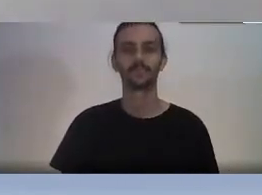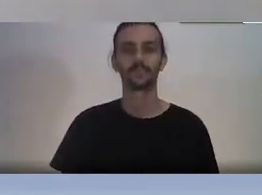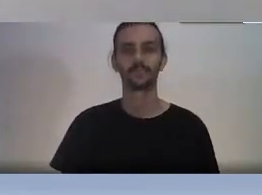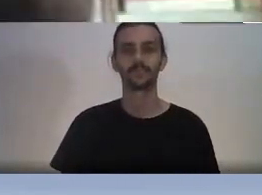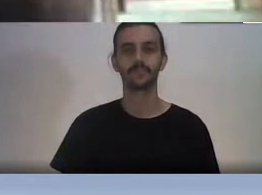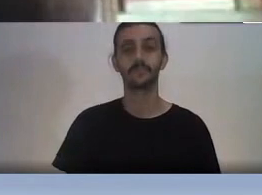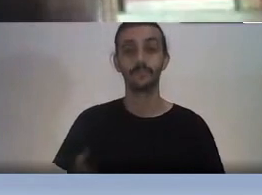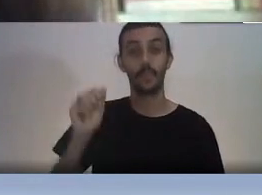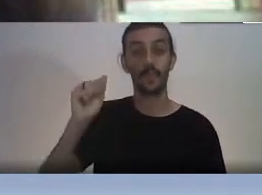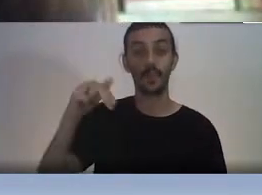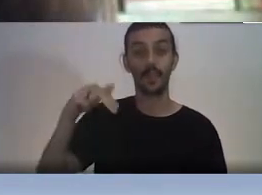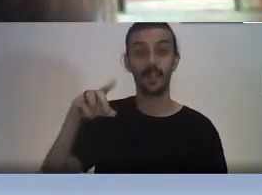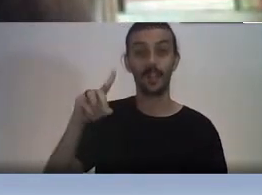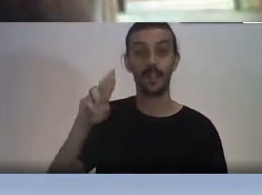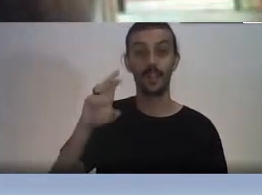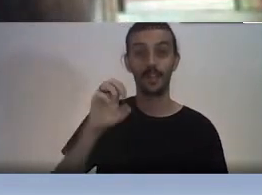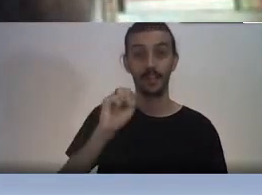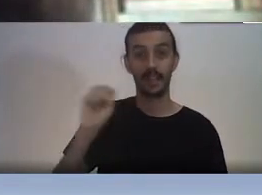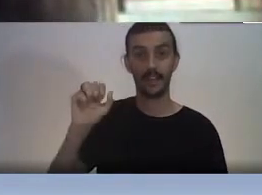Andressa Sec Silveira.